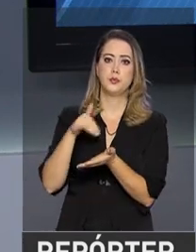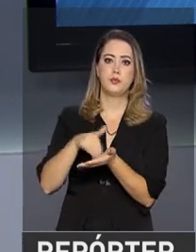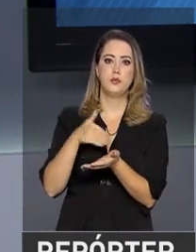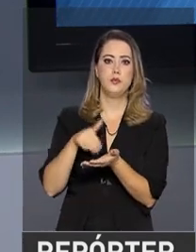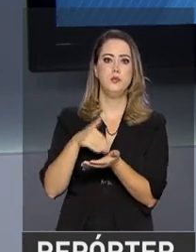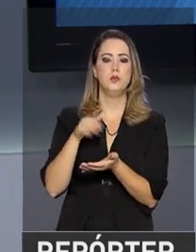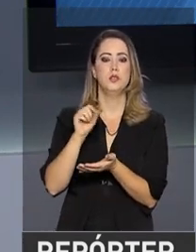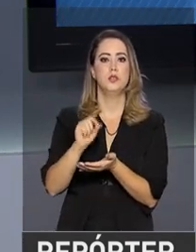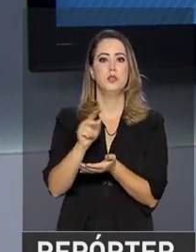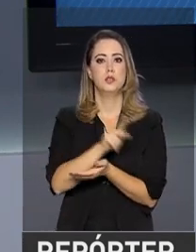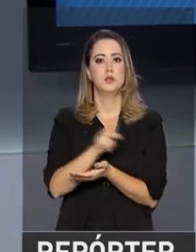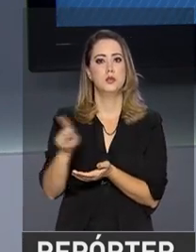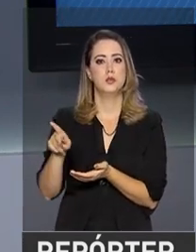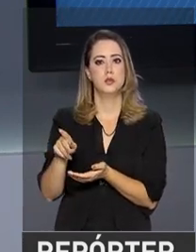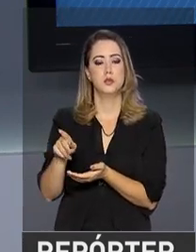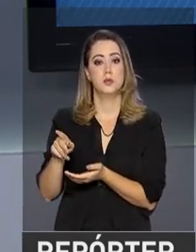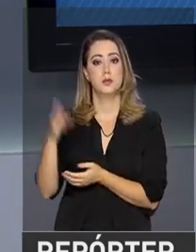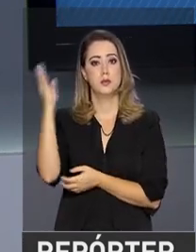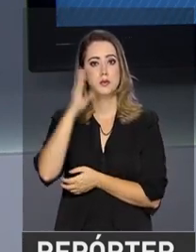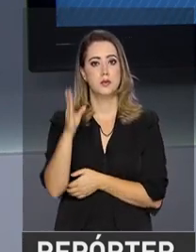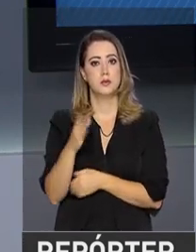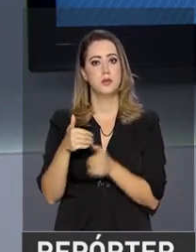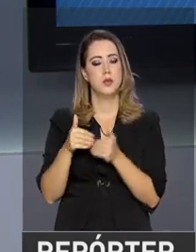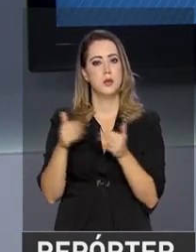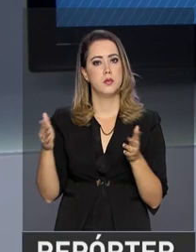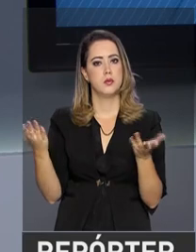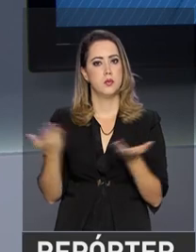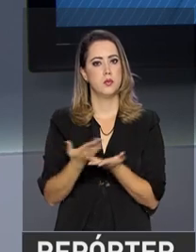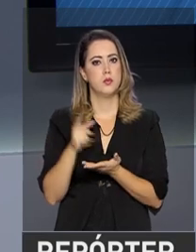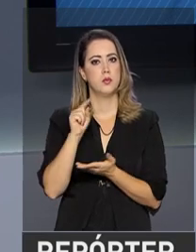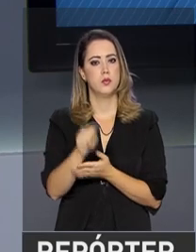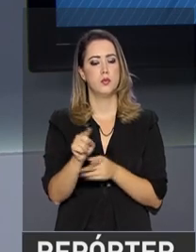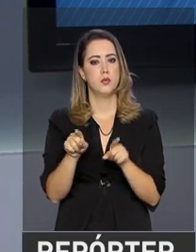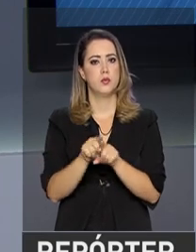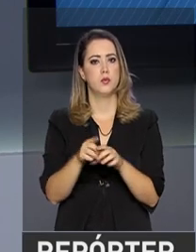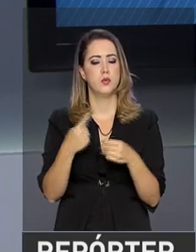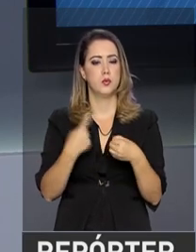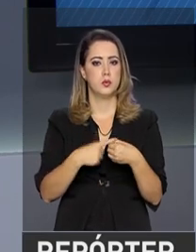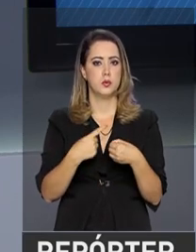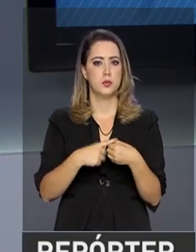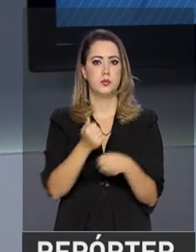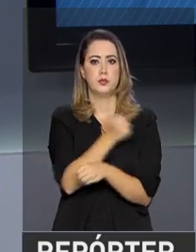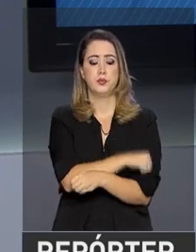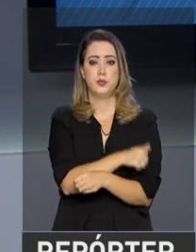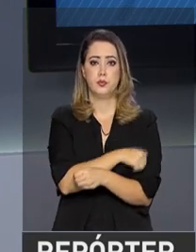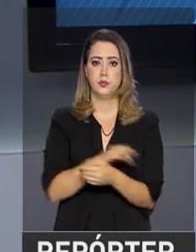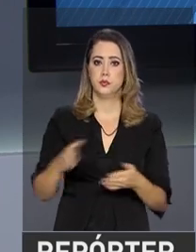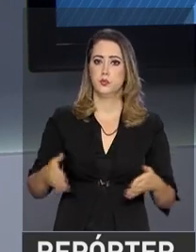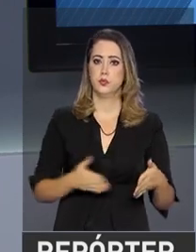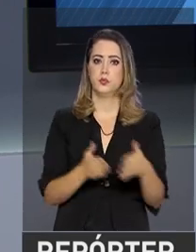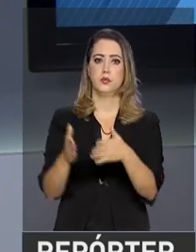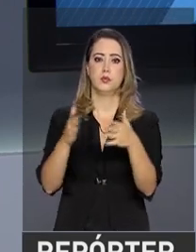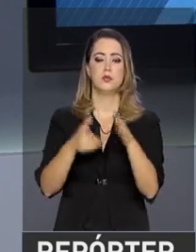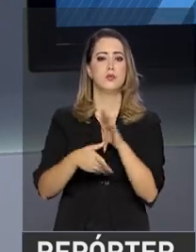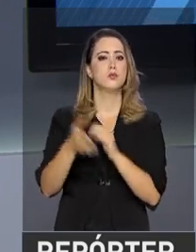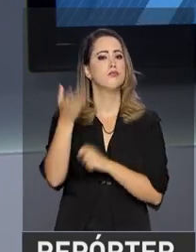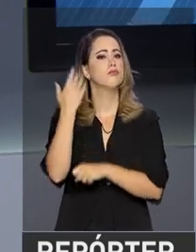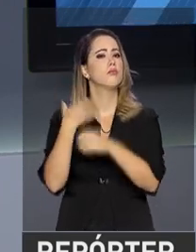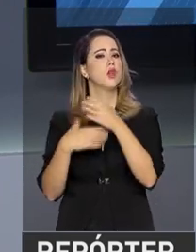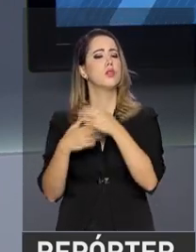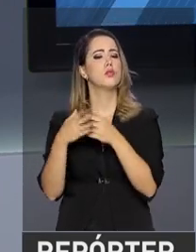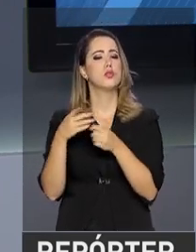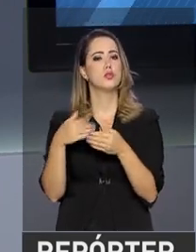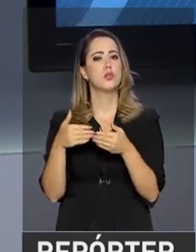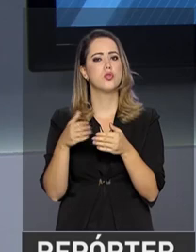geral da presidência da república moreira franco inaugurou hoje em volta redonda interior do rio de janeiro a rodovia do contorno uma antiga reivindicação